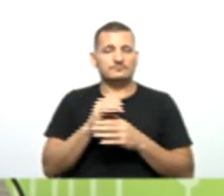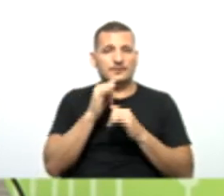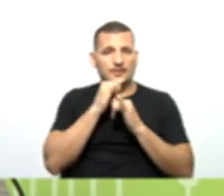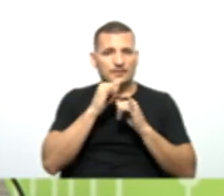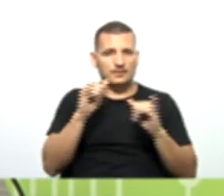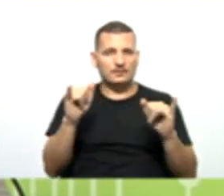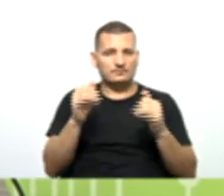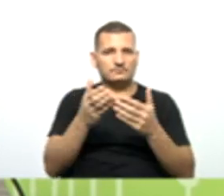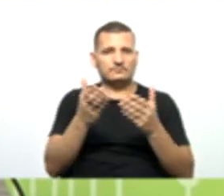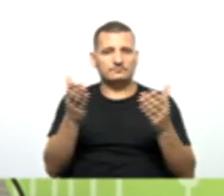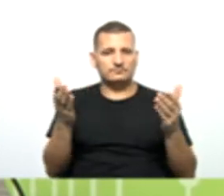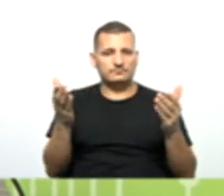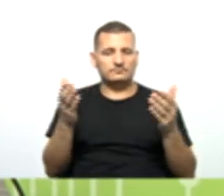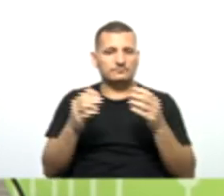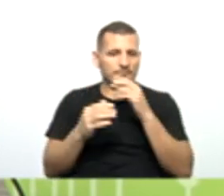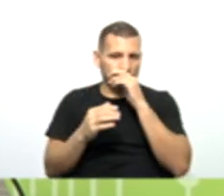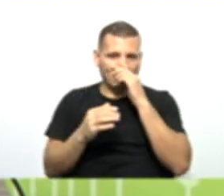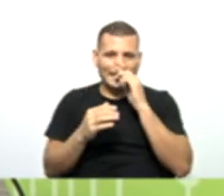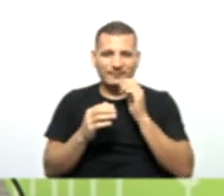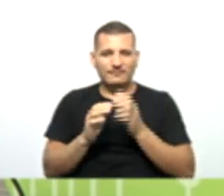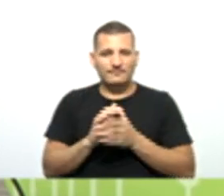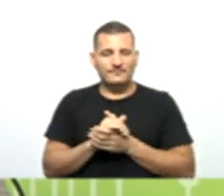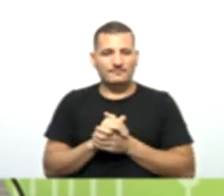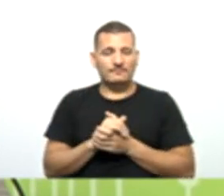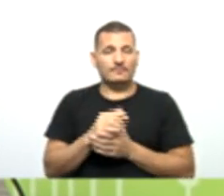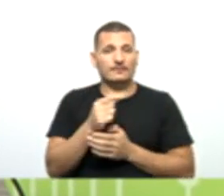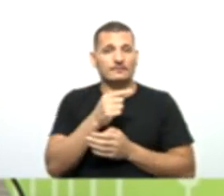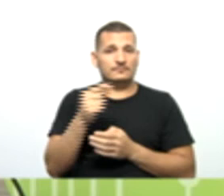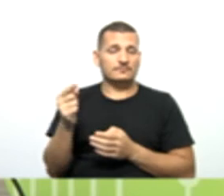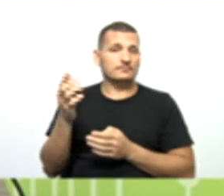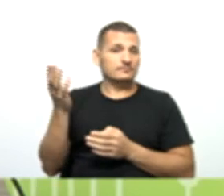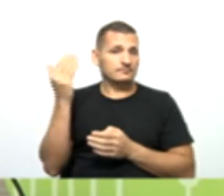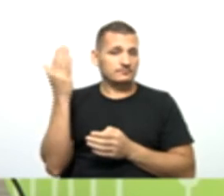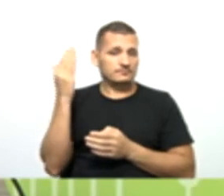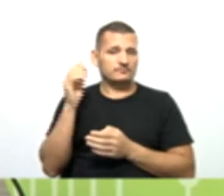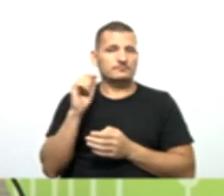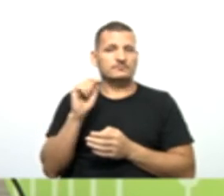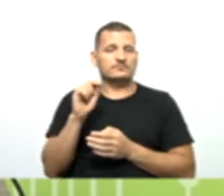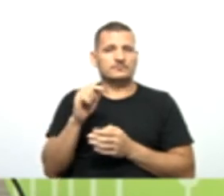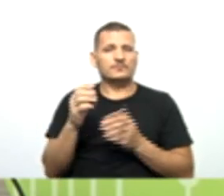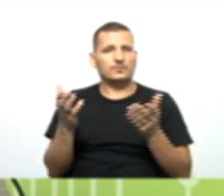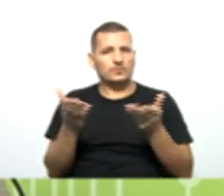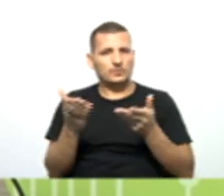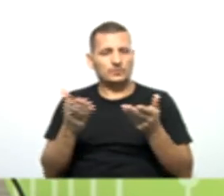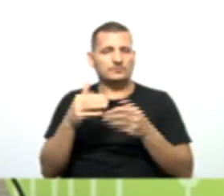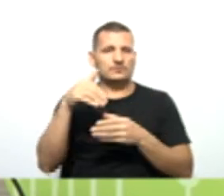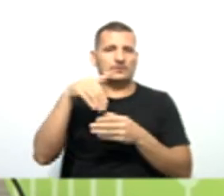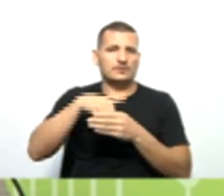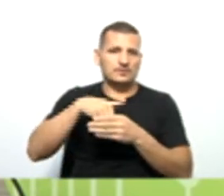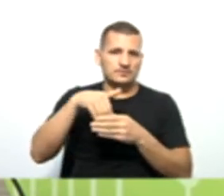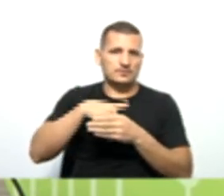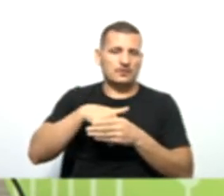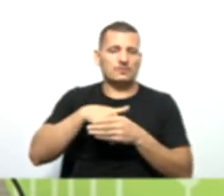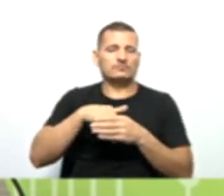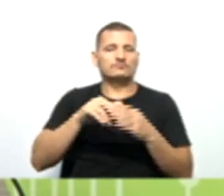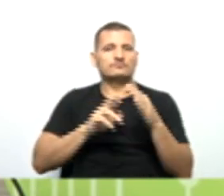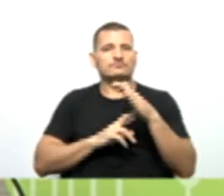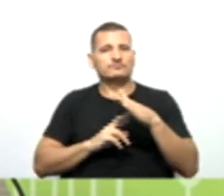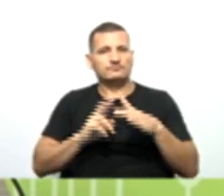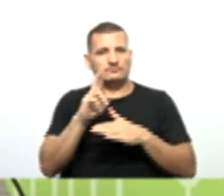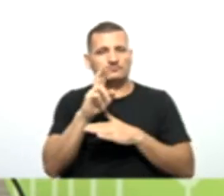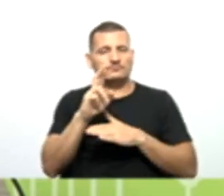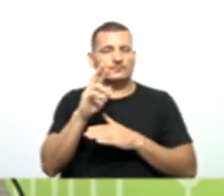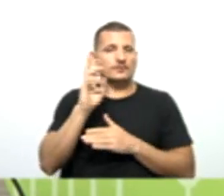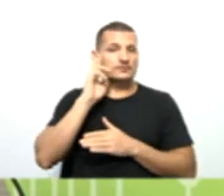para vocês. Foi anunciado na semana passada que hoje nós teríamos a eleição para os cargos de reitor e